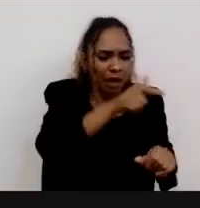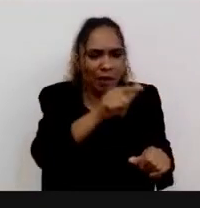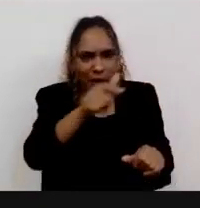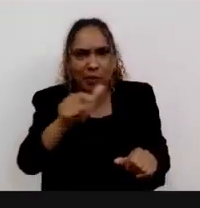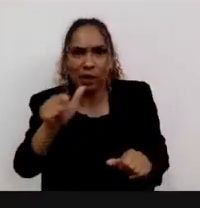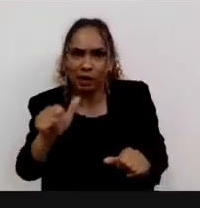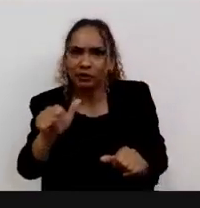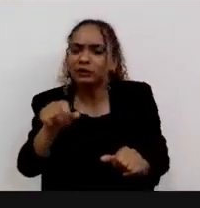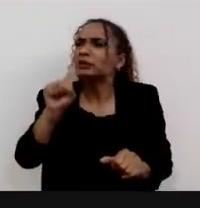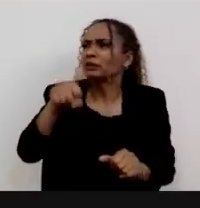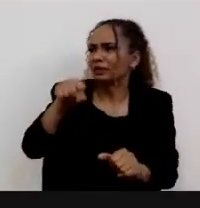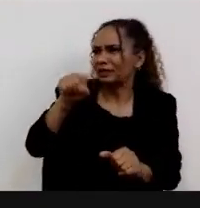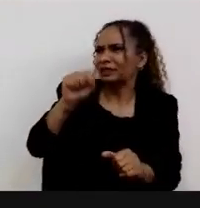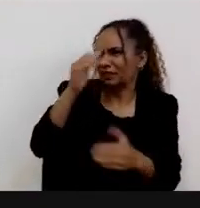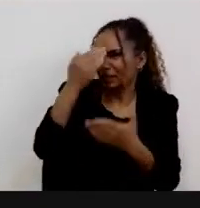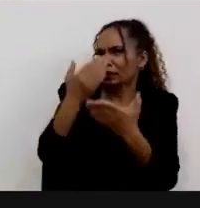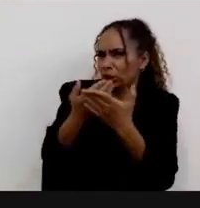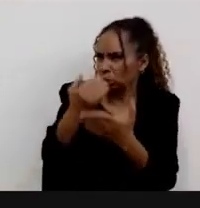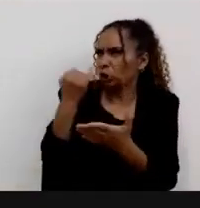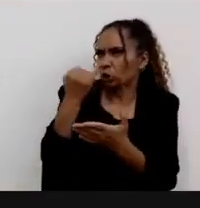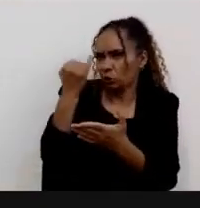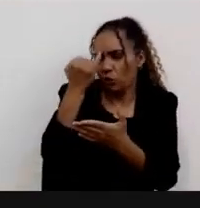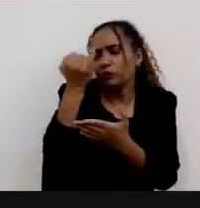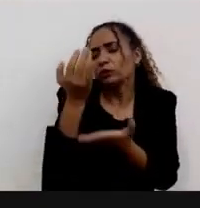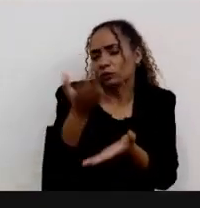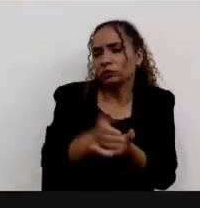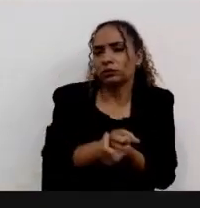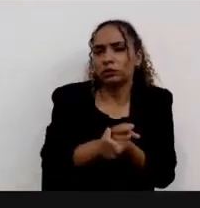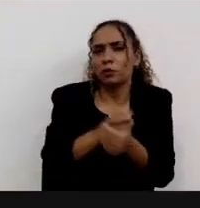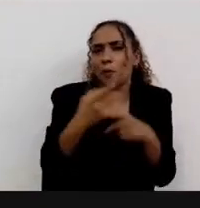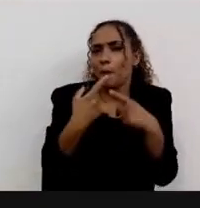Eu acho que seria muito importante mesmo, pessoal.